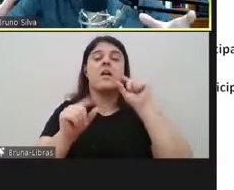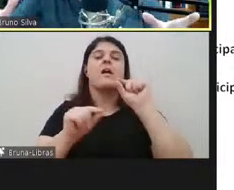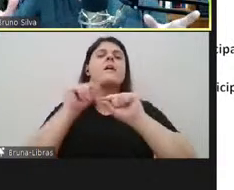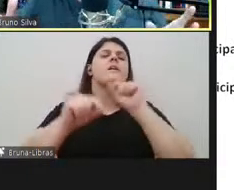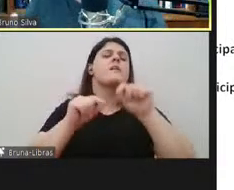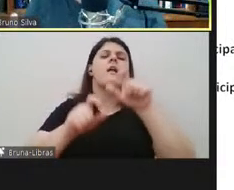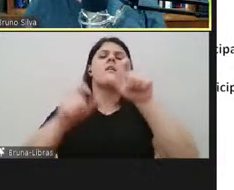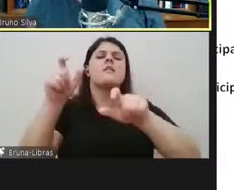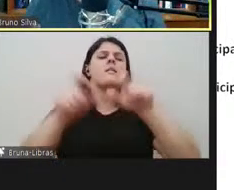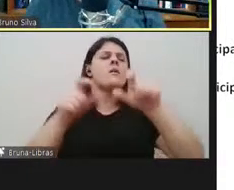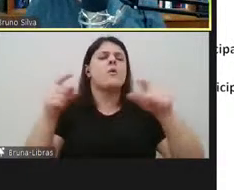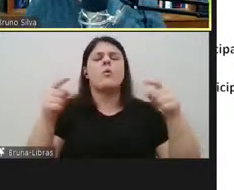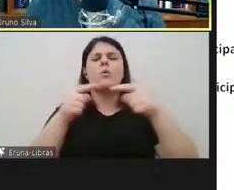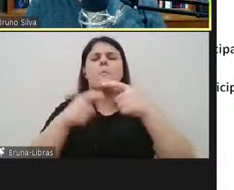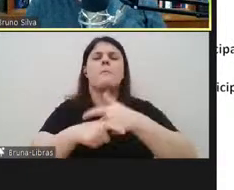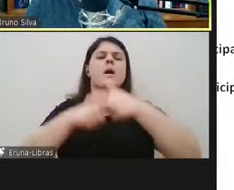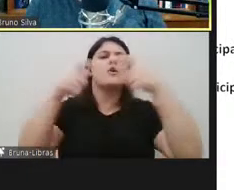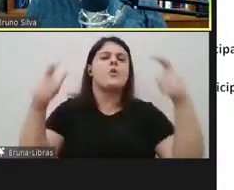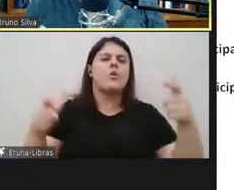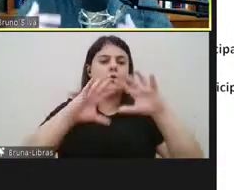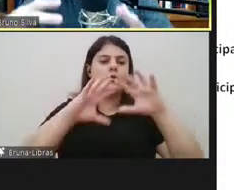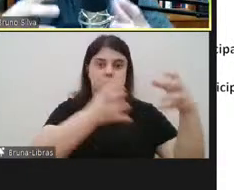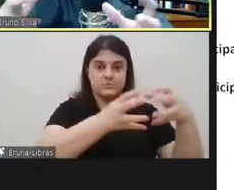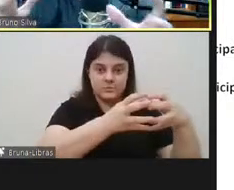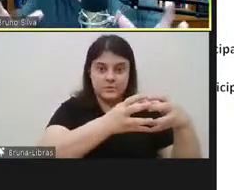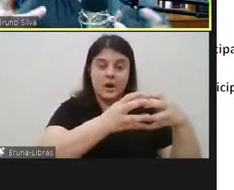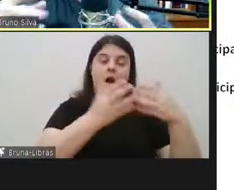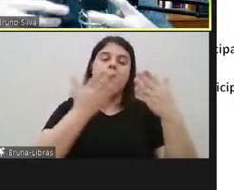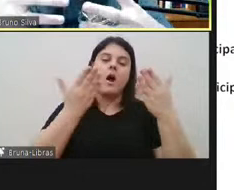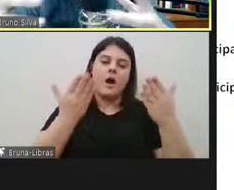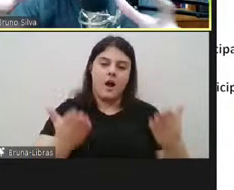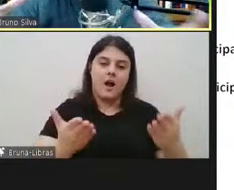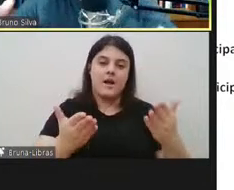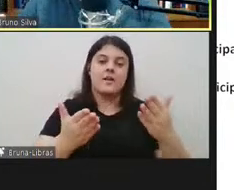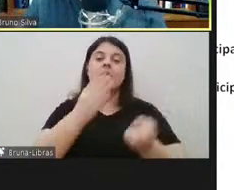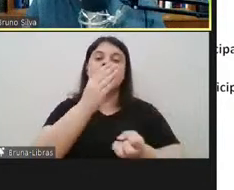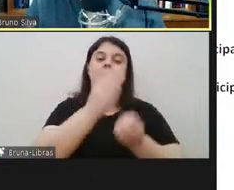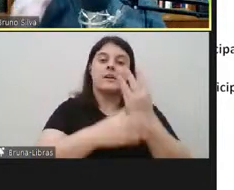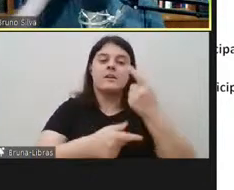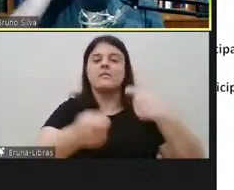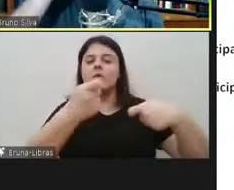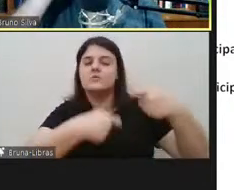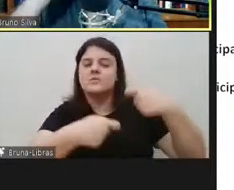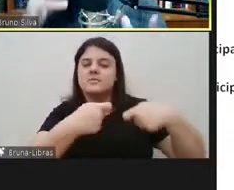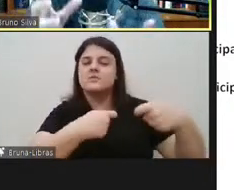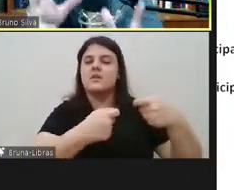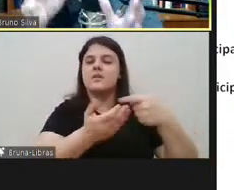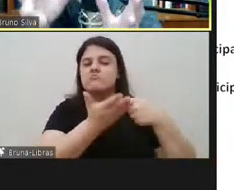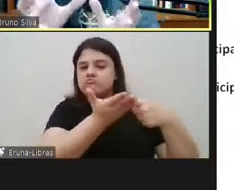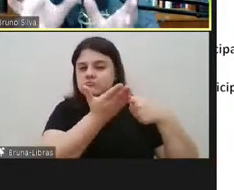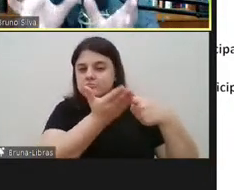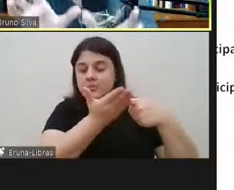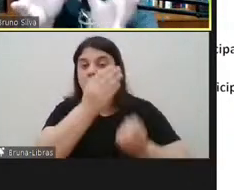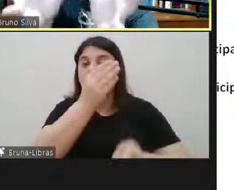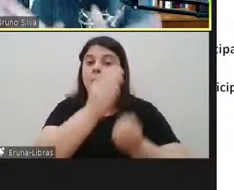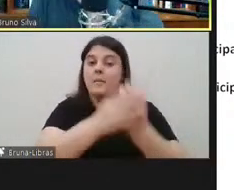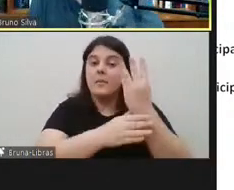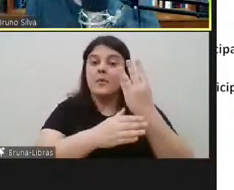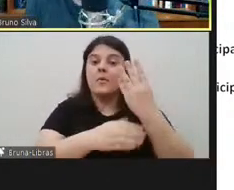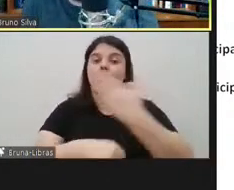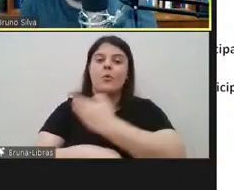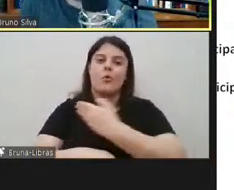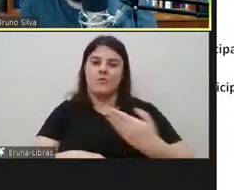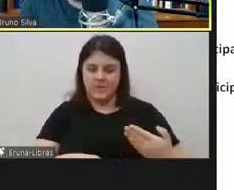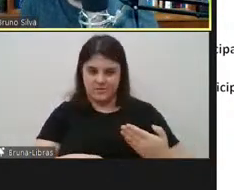quais deles constitui em maioria no Parlamento EA partir disso Fazem as suas negociações para poder formar um